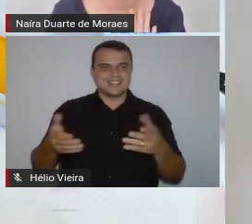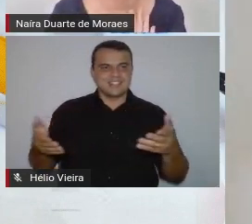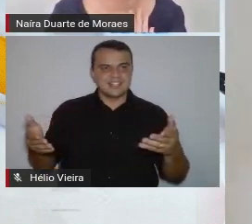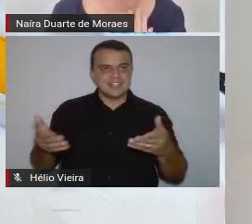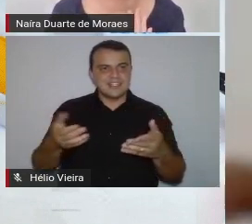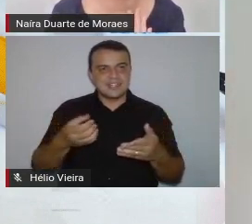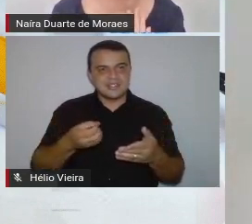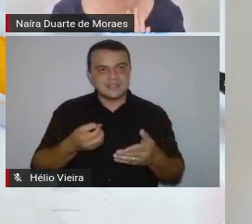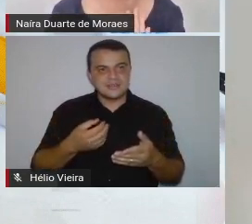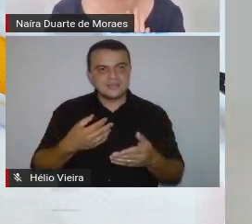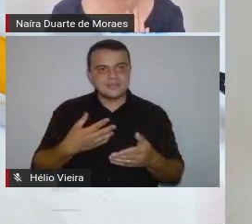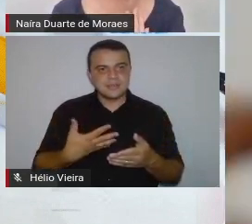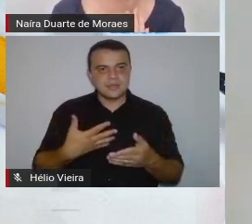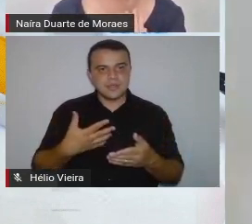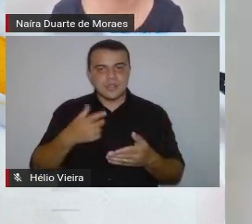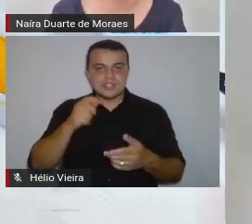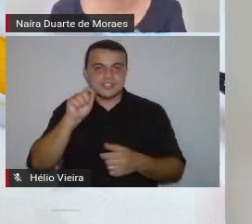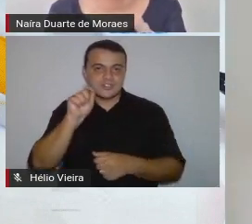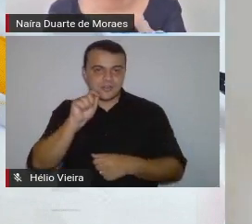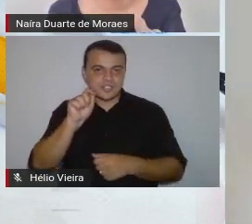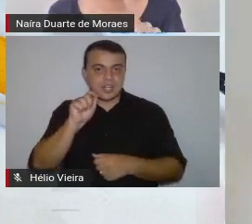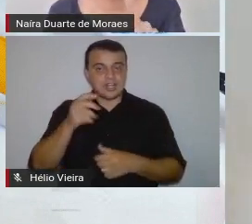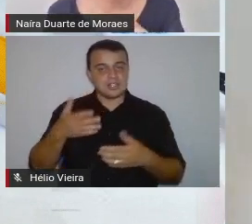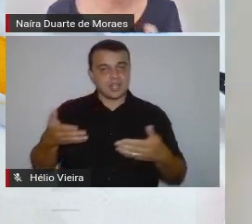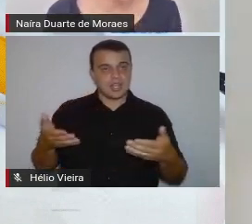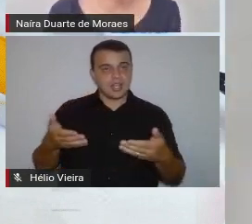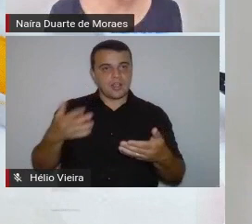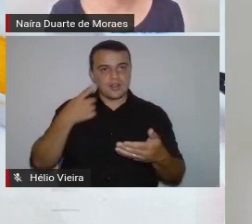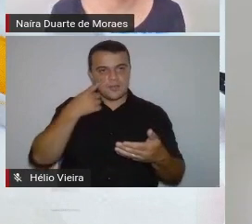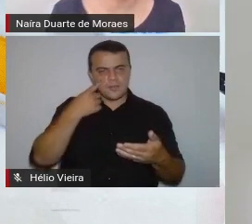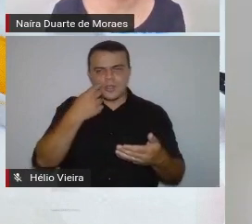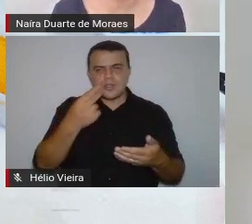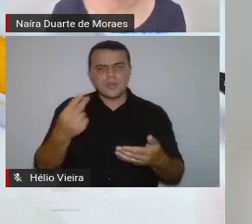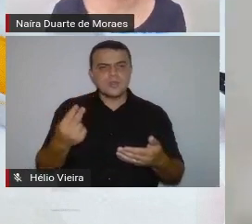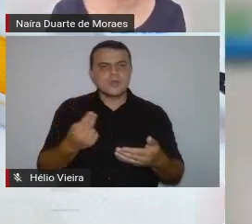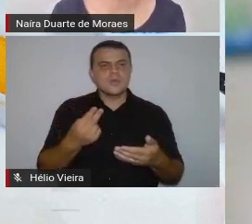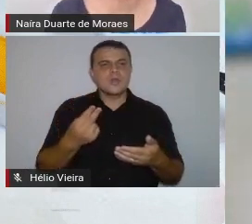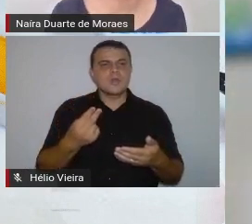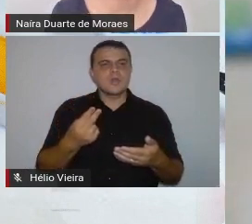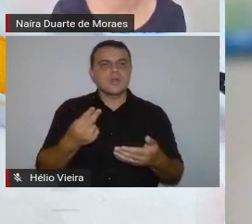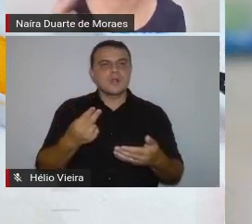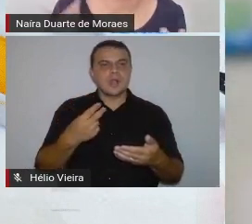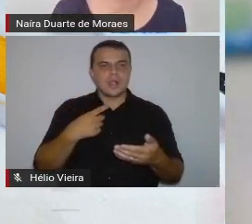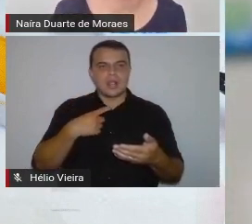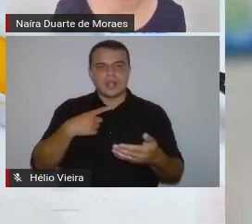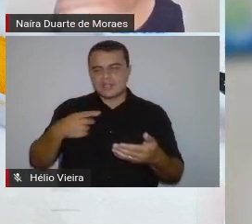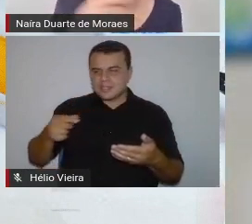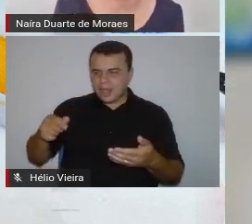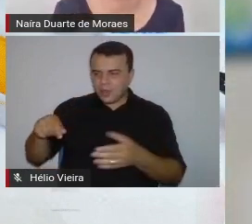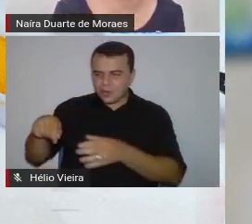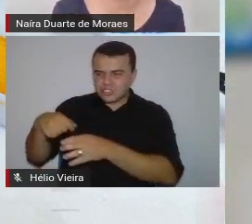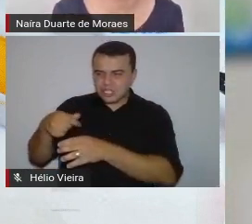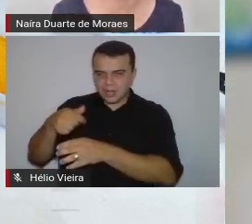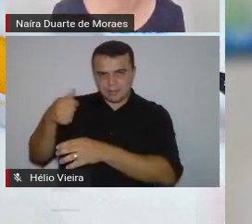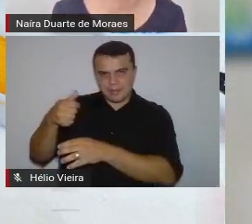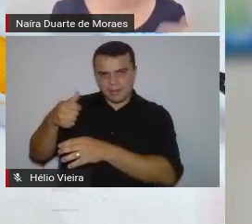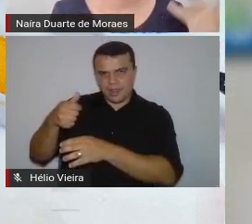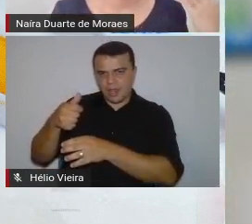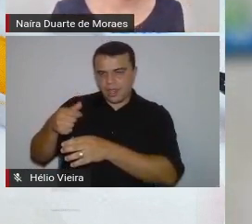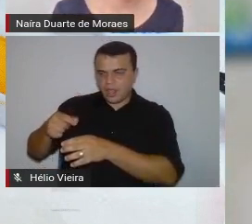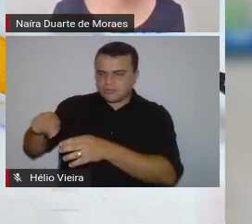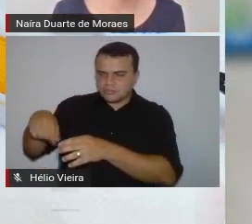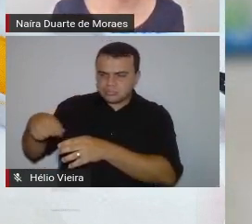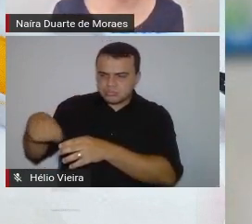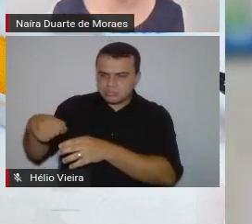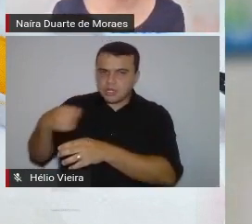boa escova de dentes. Então, ó, aquela mesma tinta que eu peguei e diluí bastante para poder fazer aquela primeira aquarela